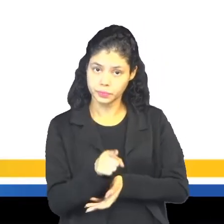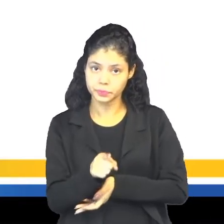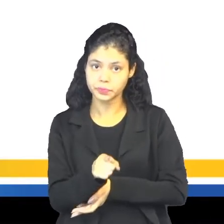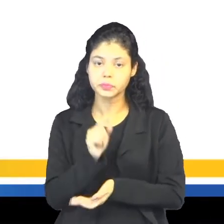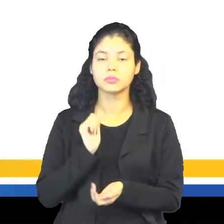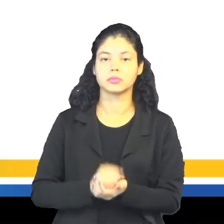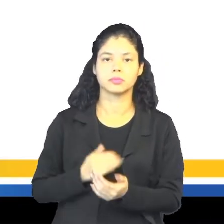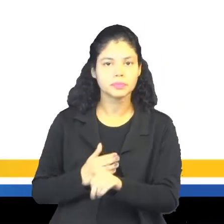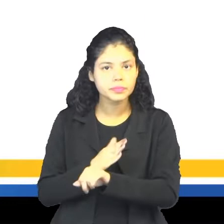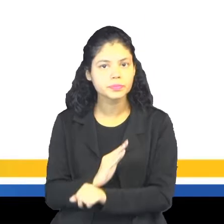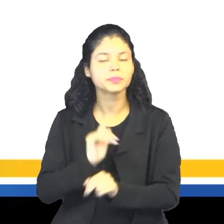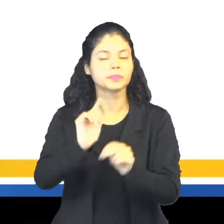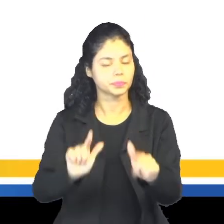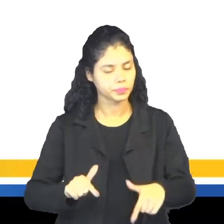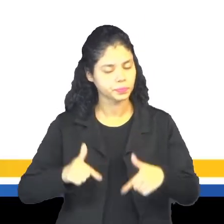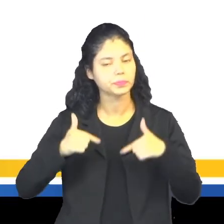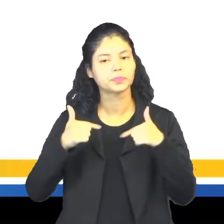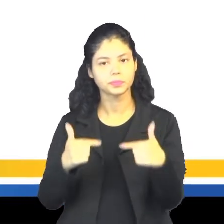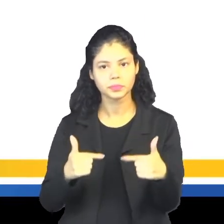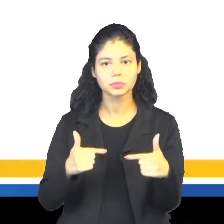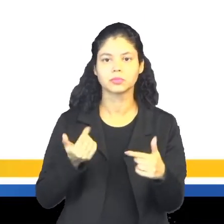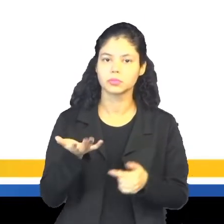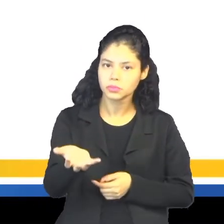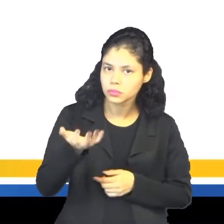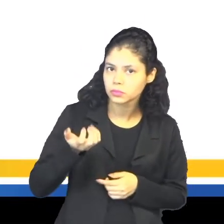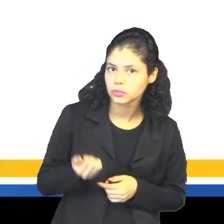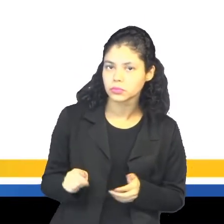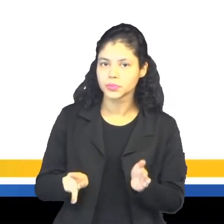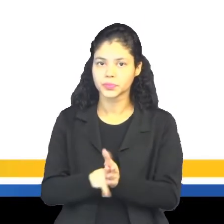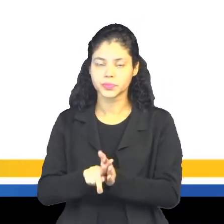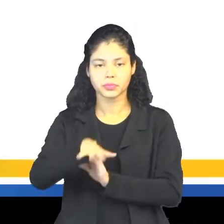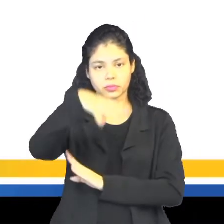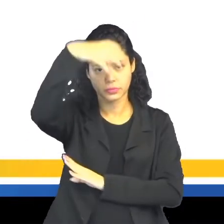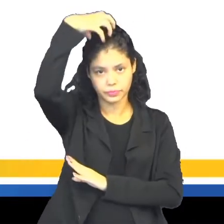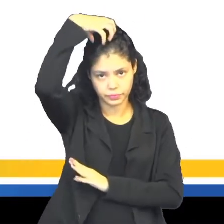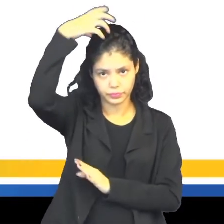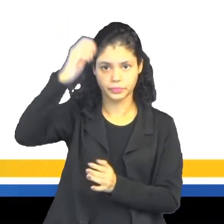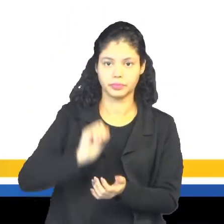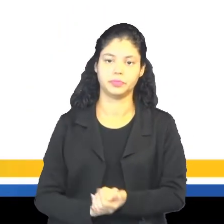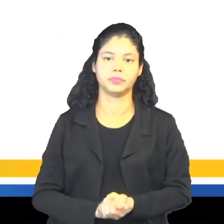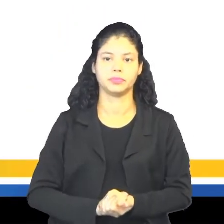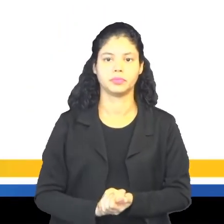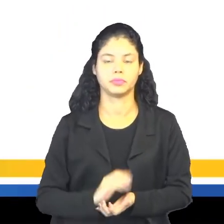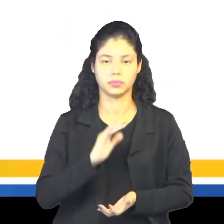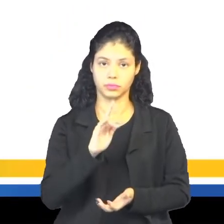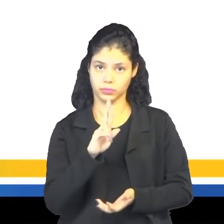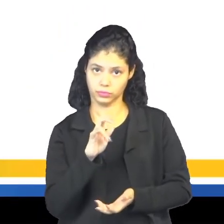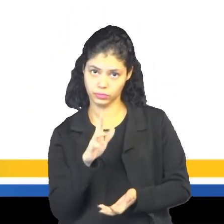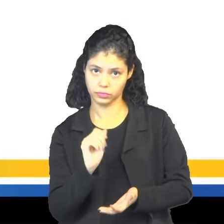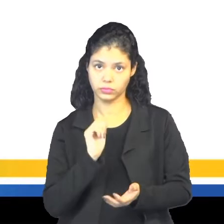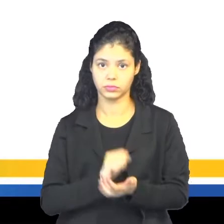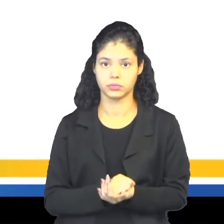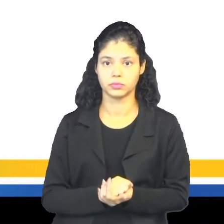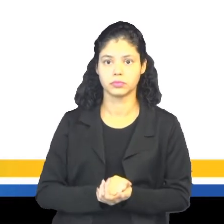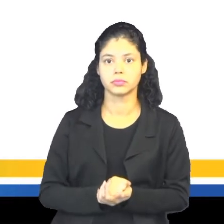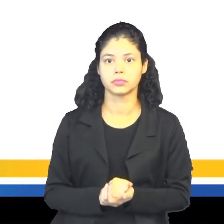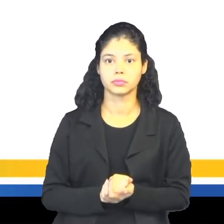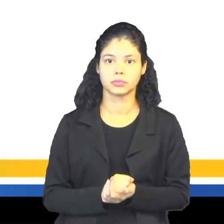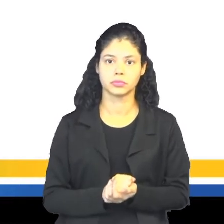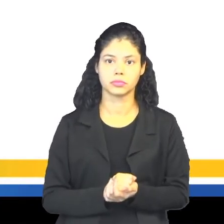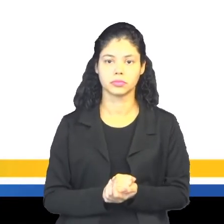né, entra na luta de reconquista e recebe do rei aí de Leão e Castela, né, dos condados de Leão e